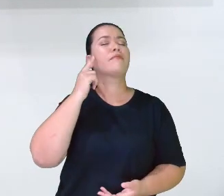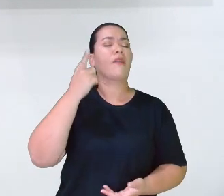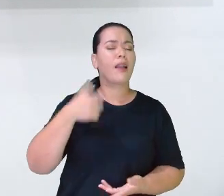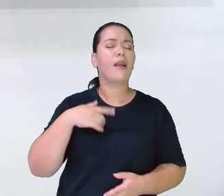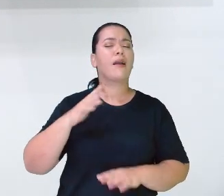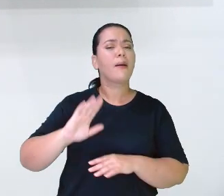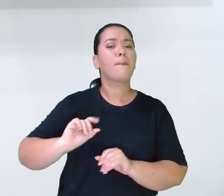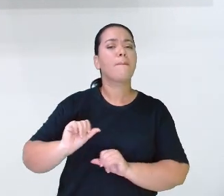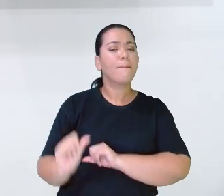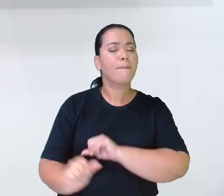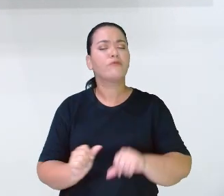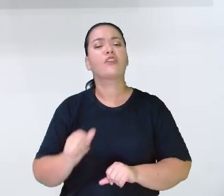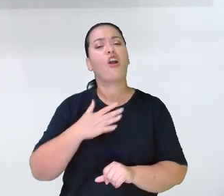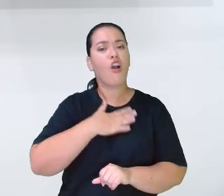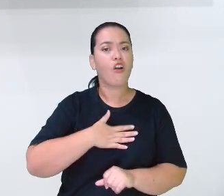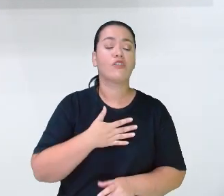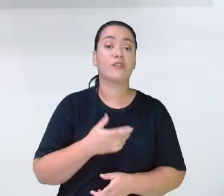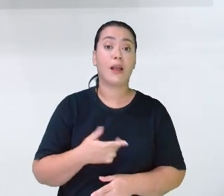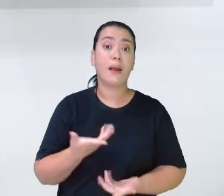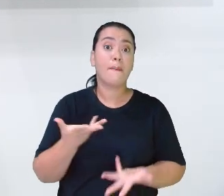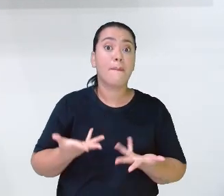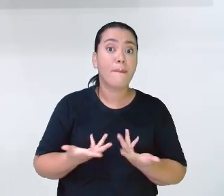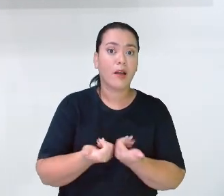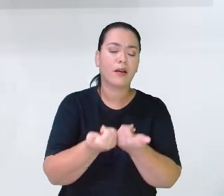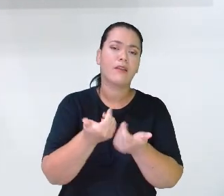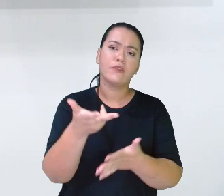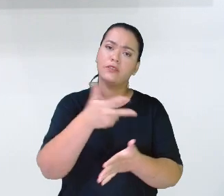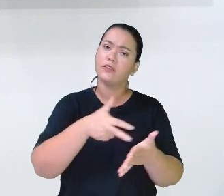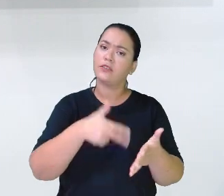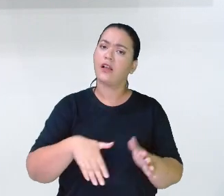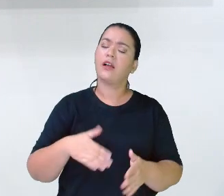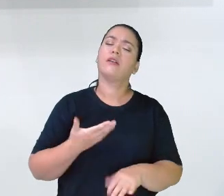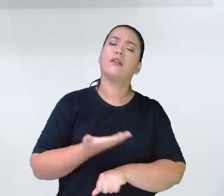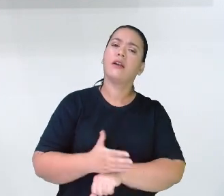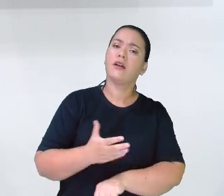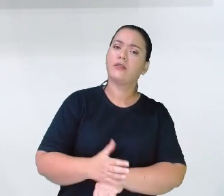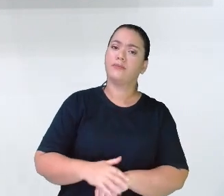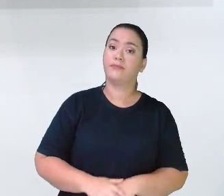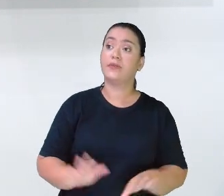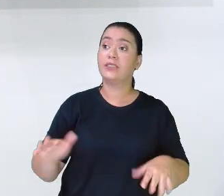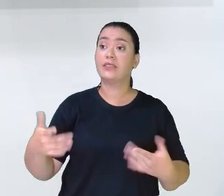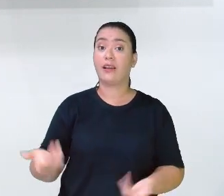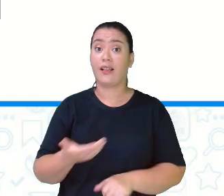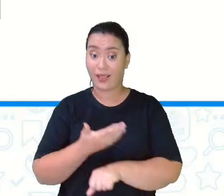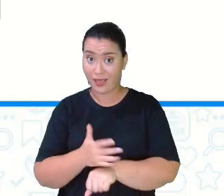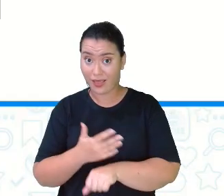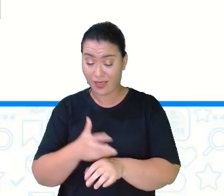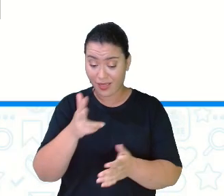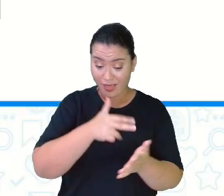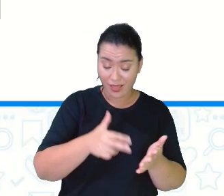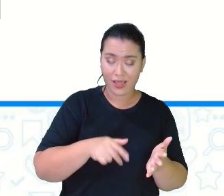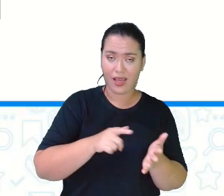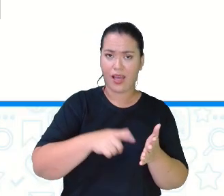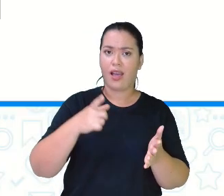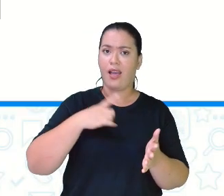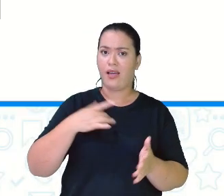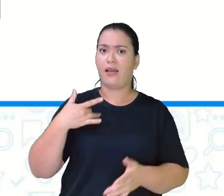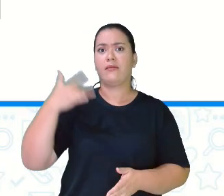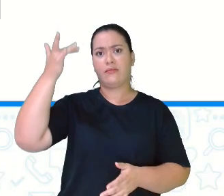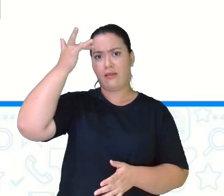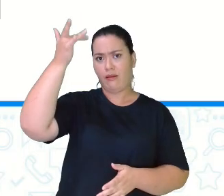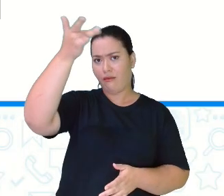esse hábito que é maravilhoso, que é o hábito da leitura. Olha só, quem lê promove a saúde